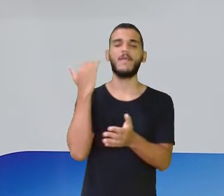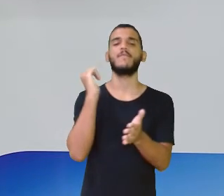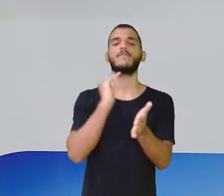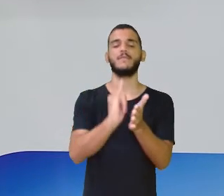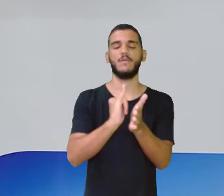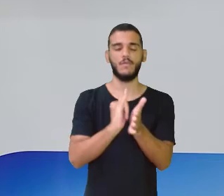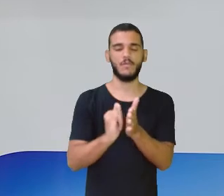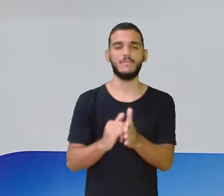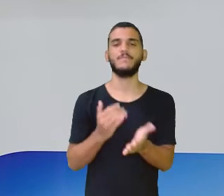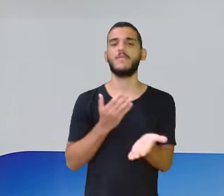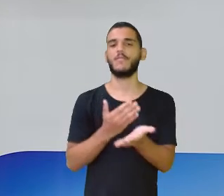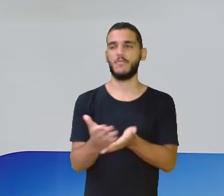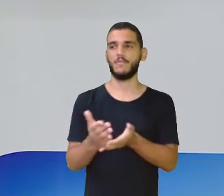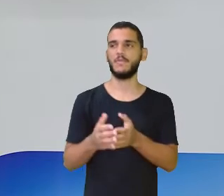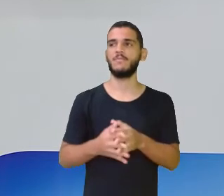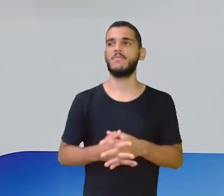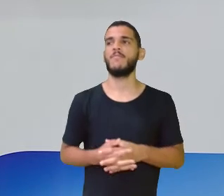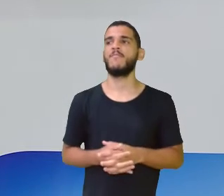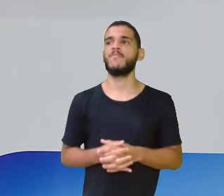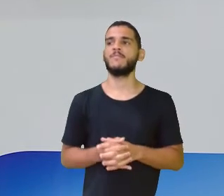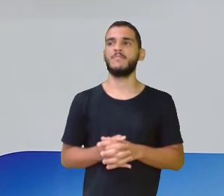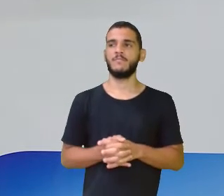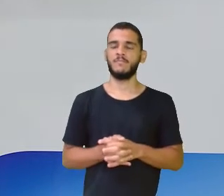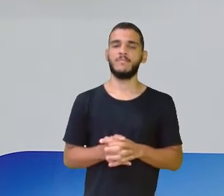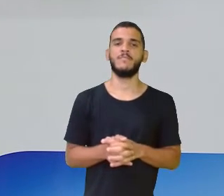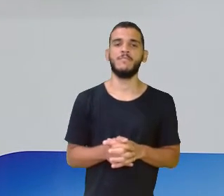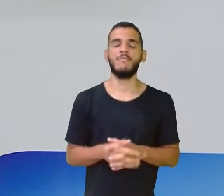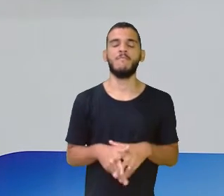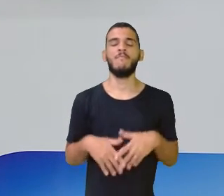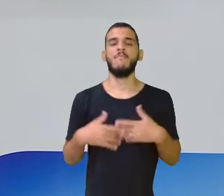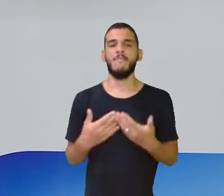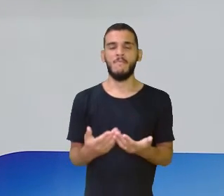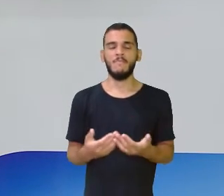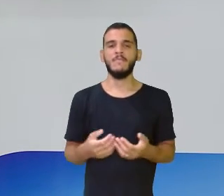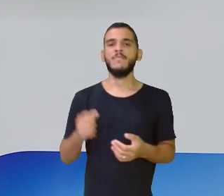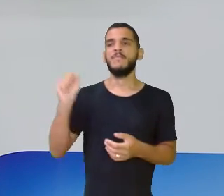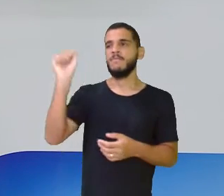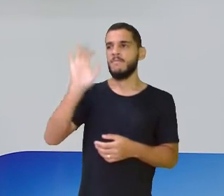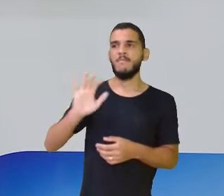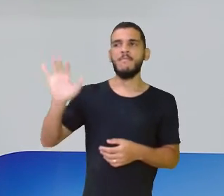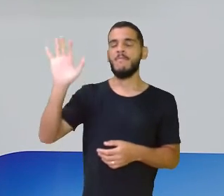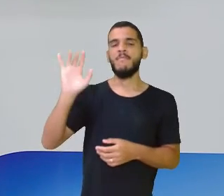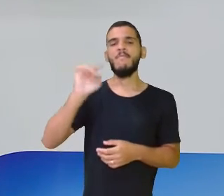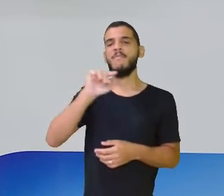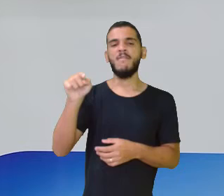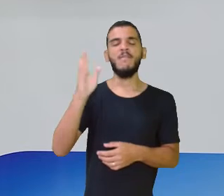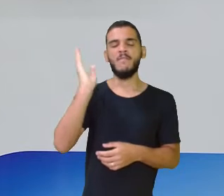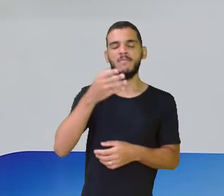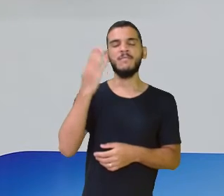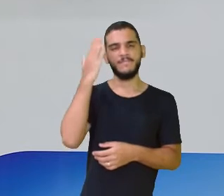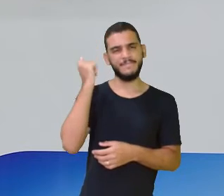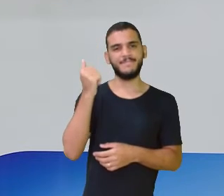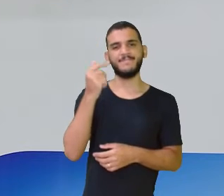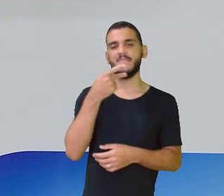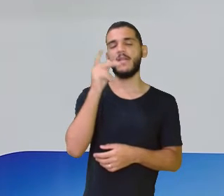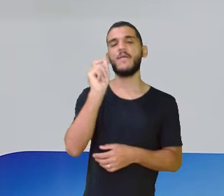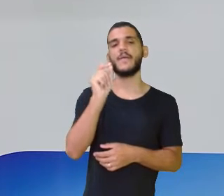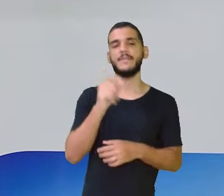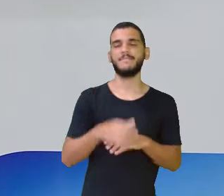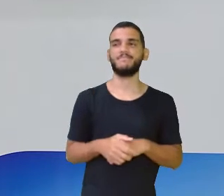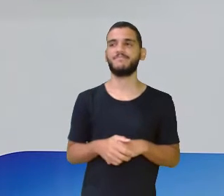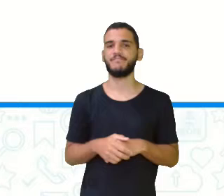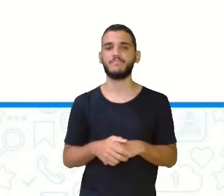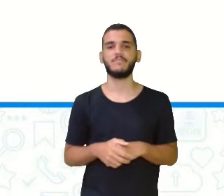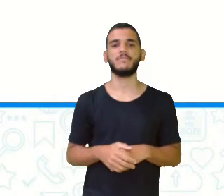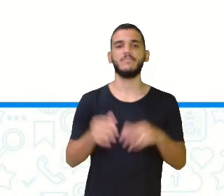o livro. Vamos começar a ler pela figura. Vocês já mataram a charada sobre quem vamos falar, né? Ela